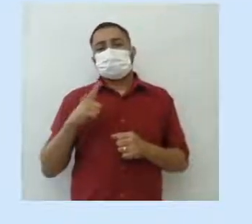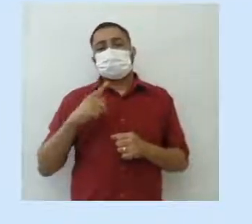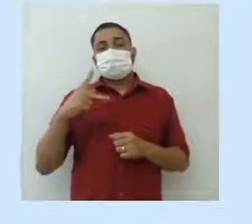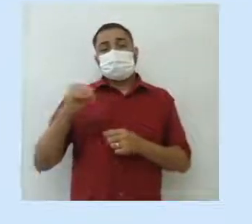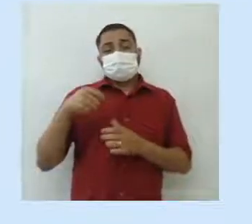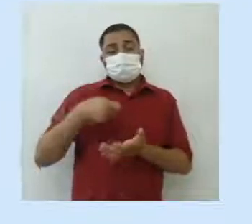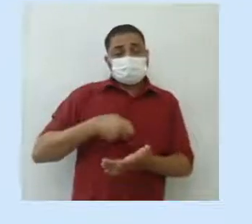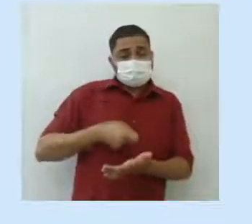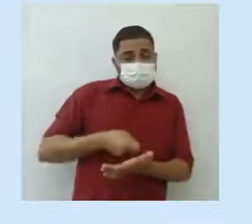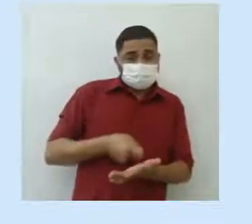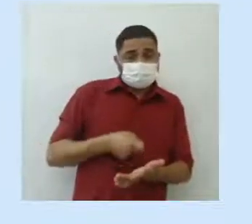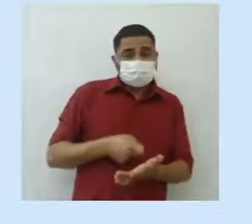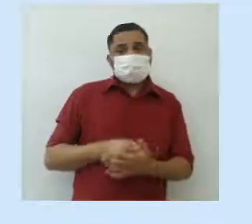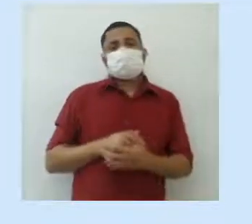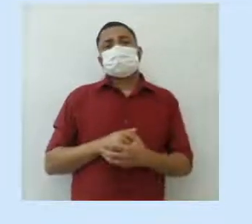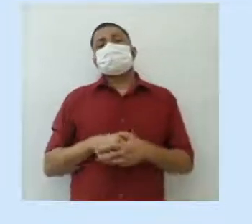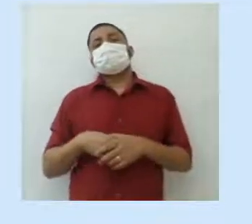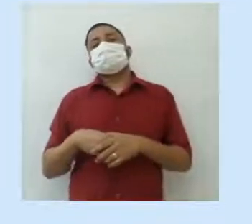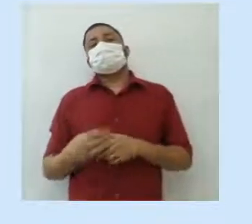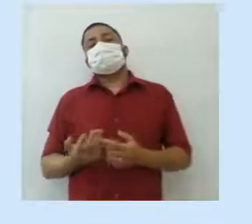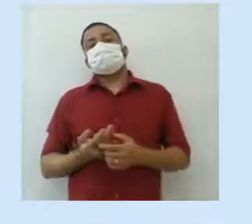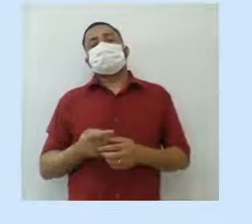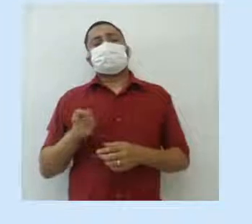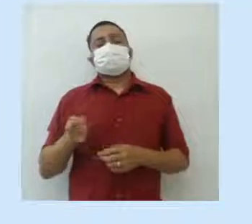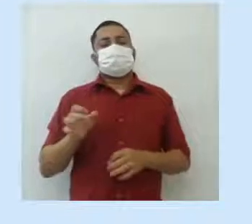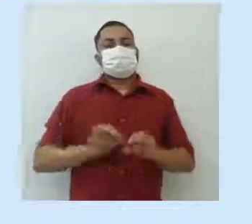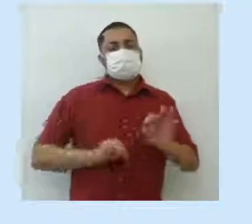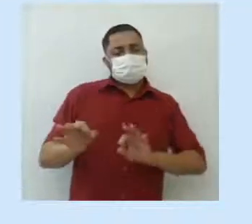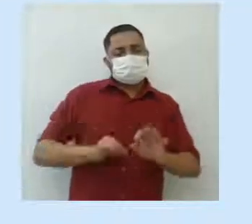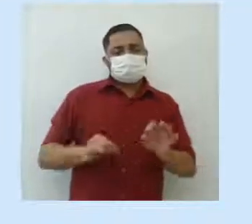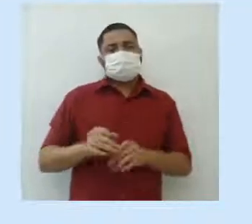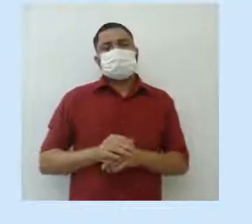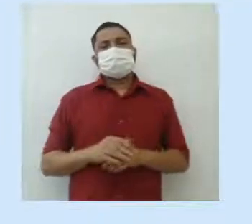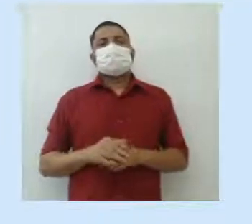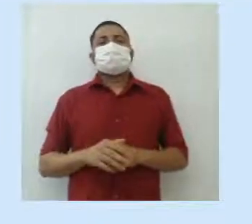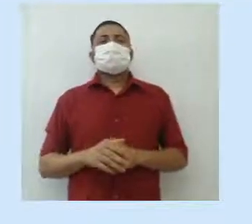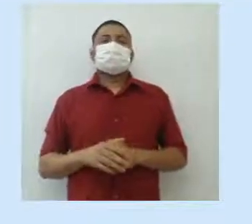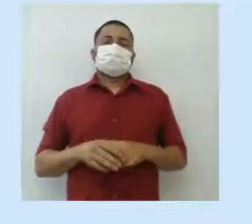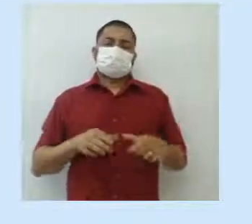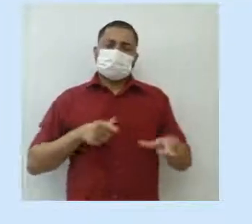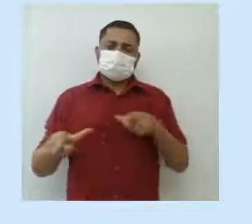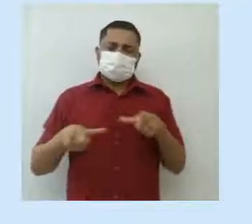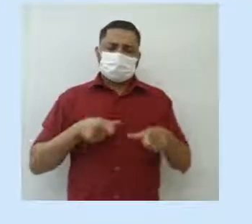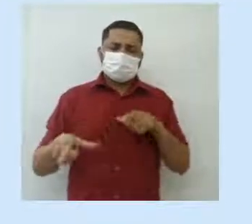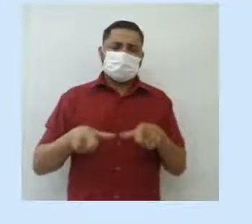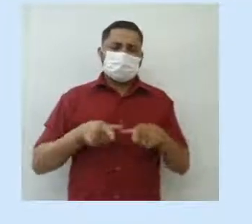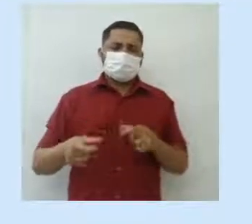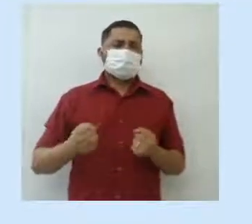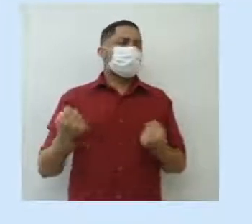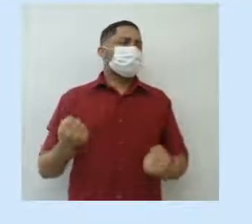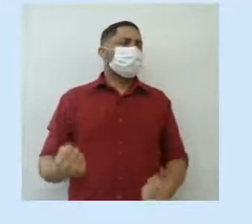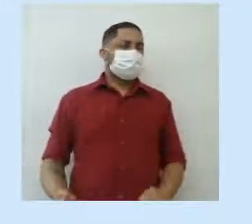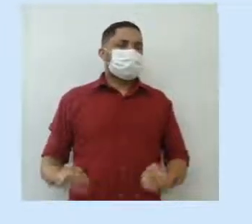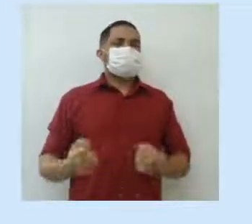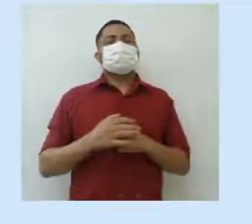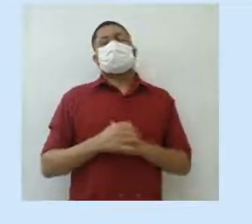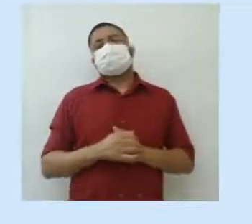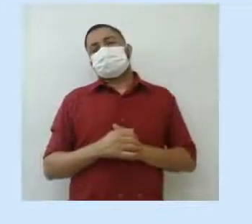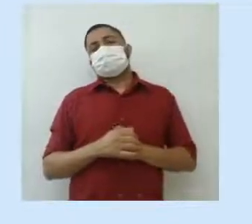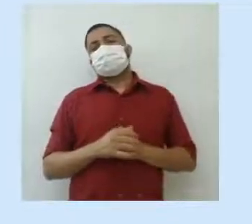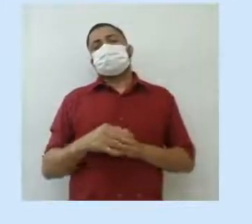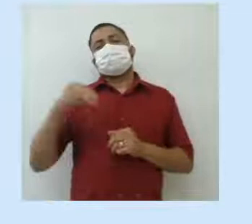punições. Então, o cara era tratado a pão e água, né? Trabalho simplesmente pesadíssimo